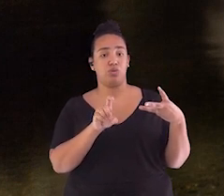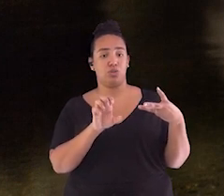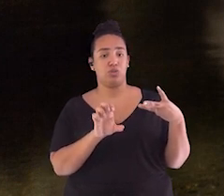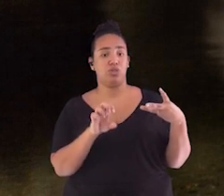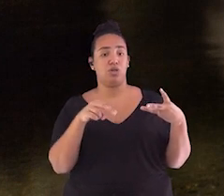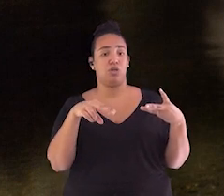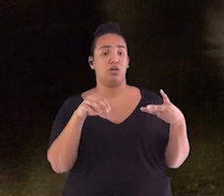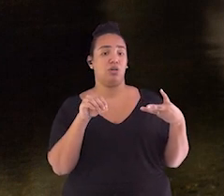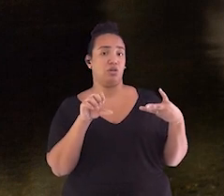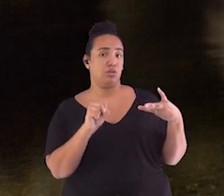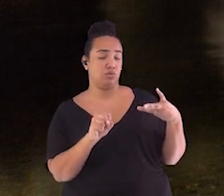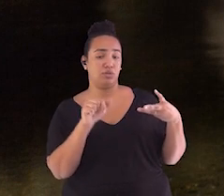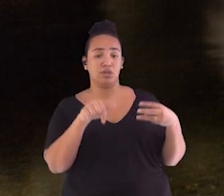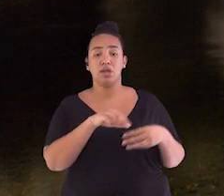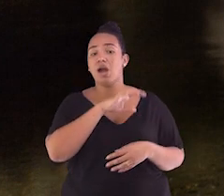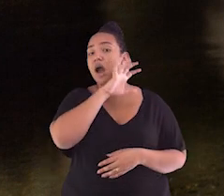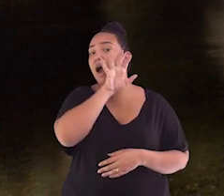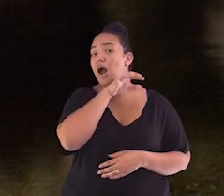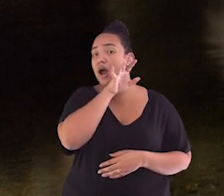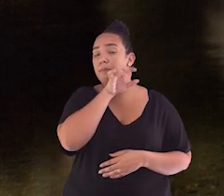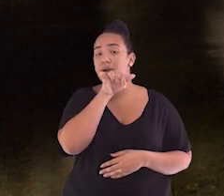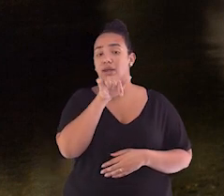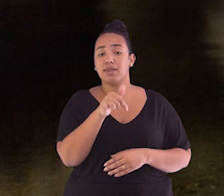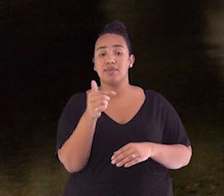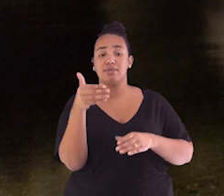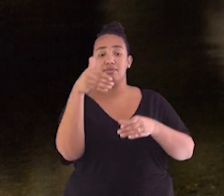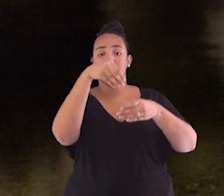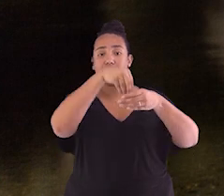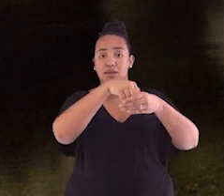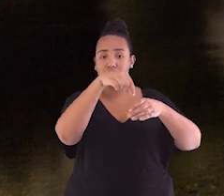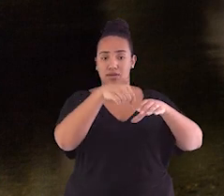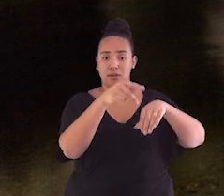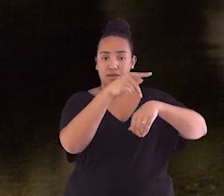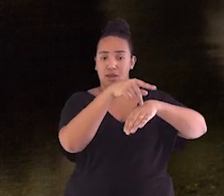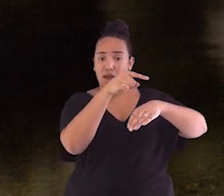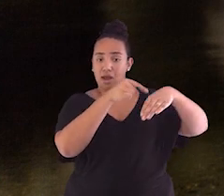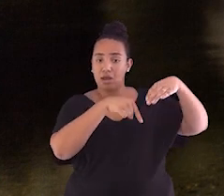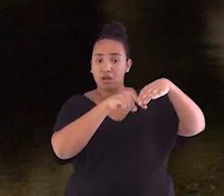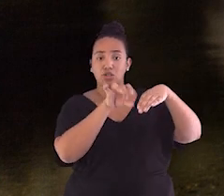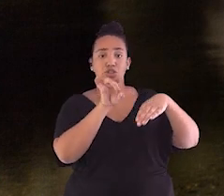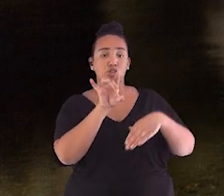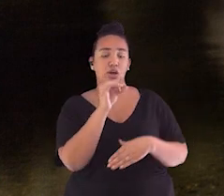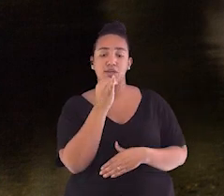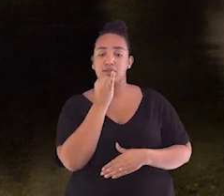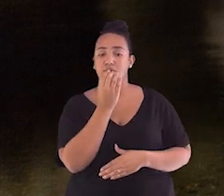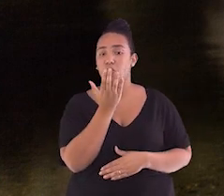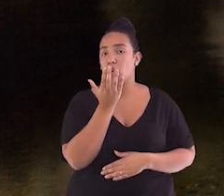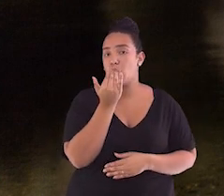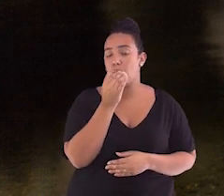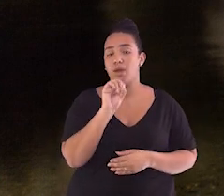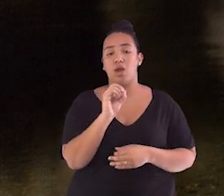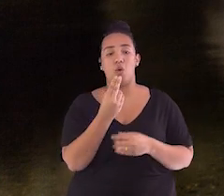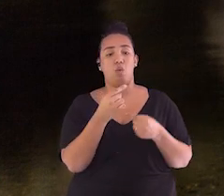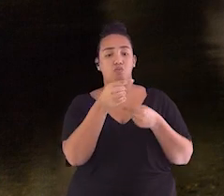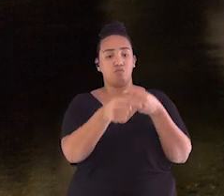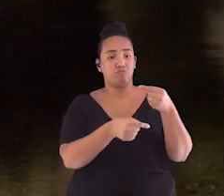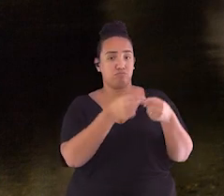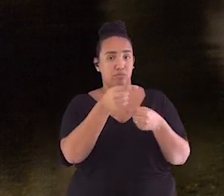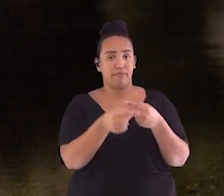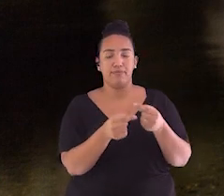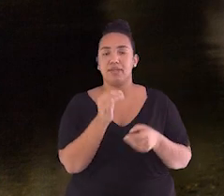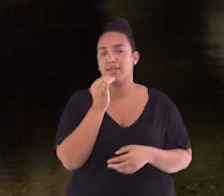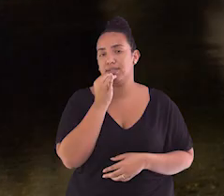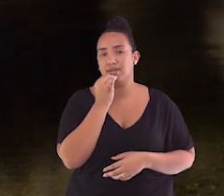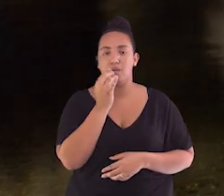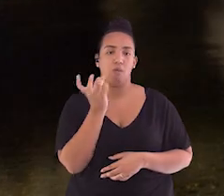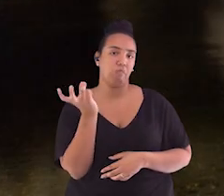caverna apenas para abrigo, reprodução ou alimentação. Podemos citar como exemplo os morcegos, as aves e